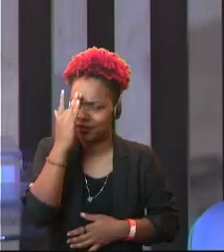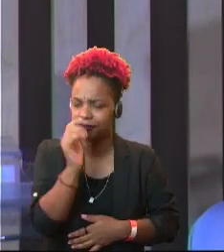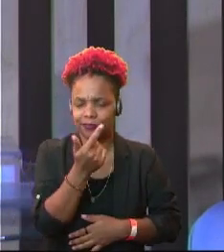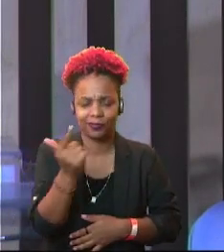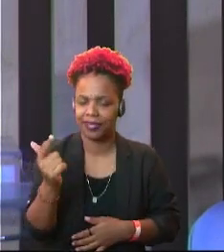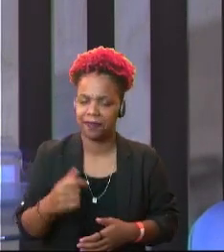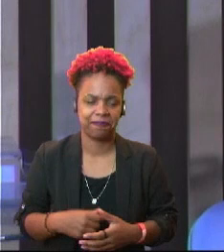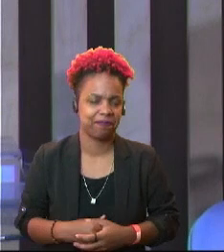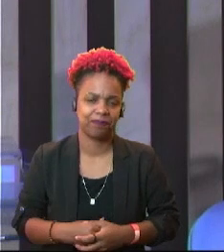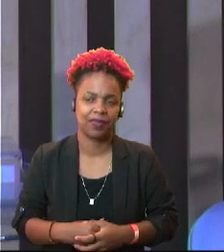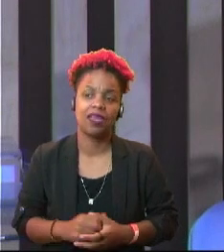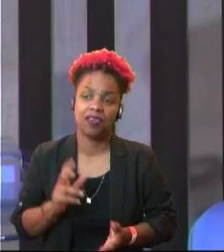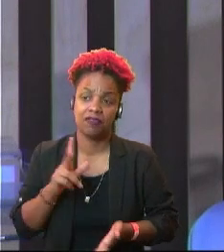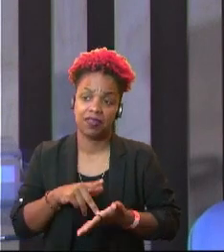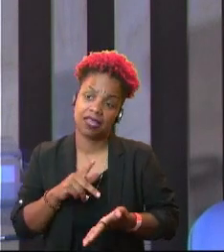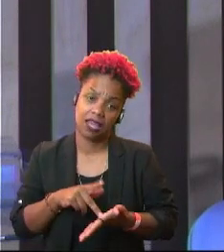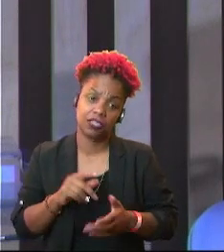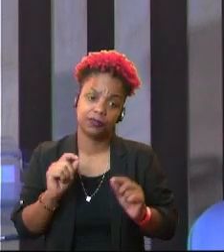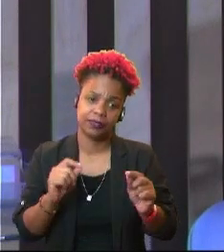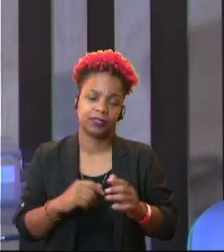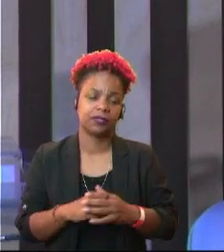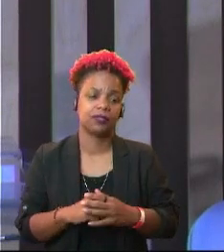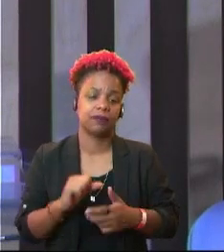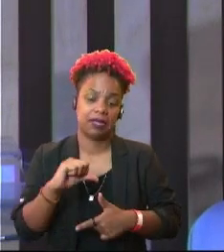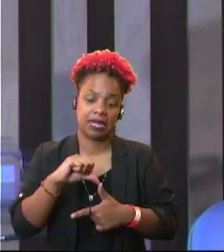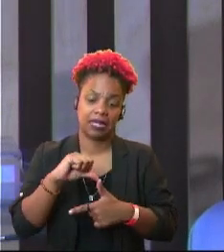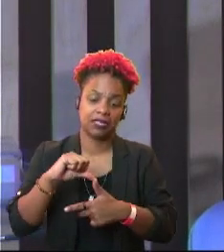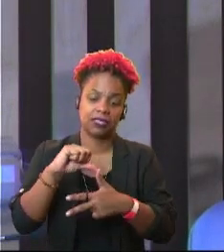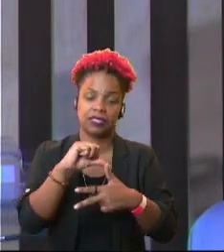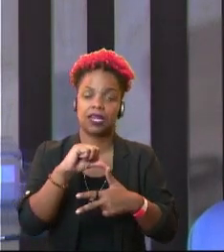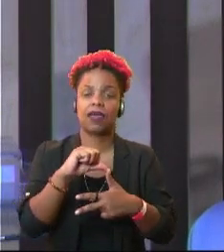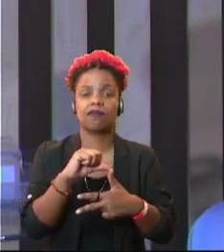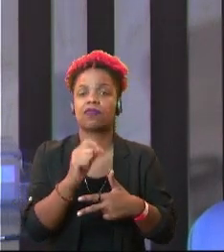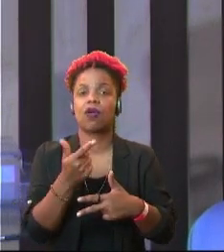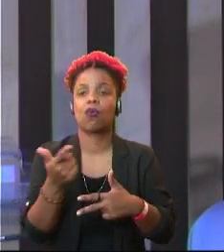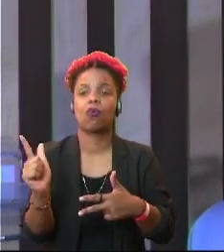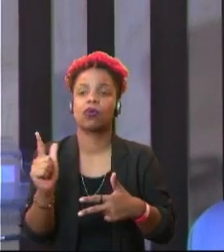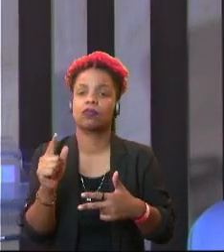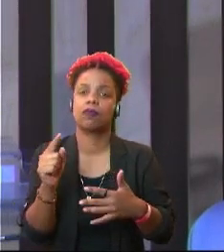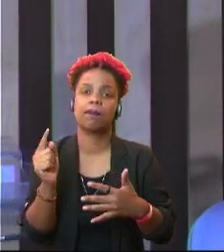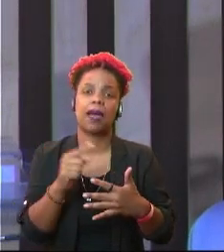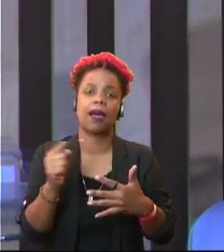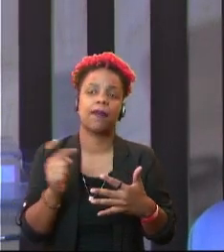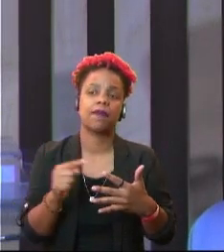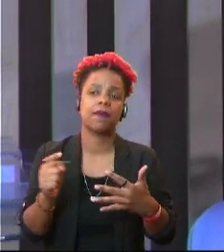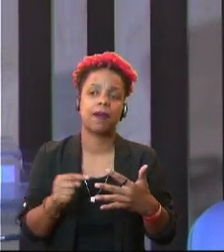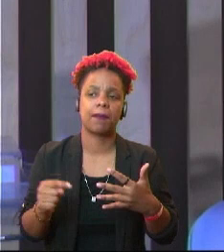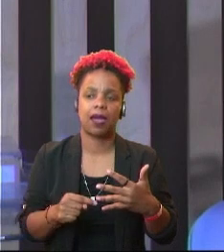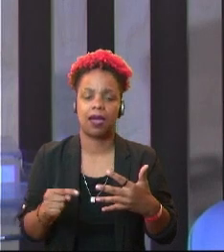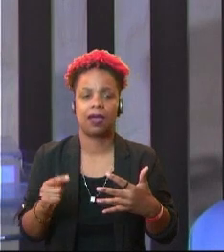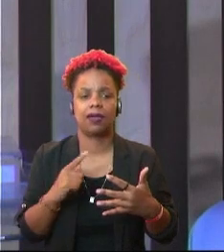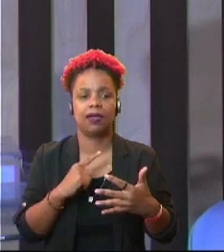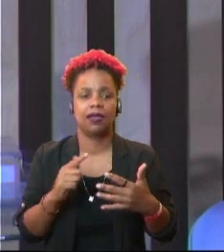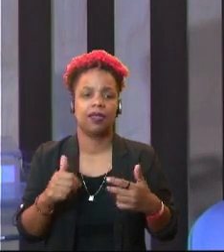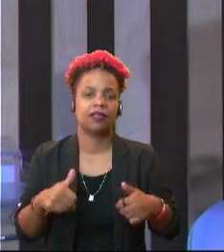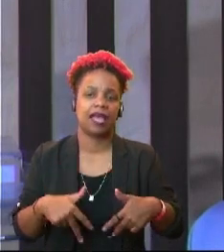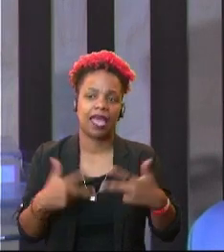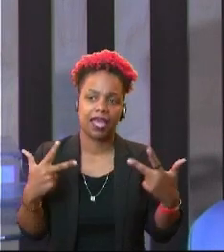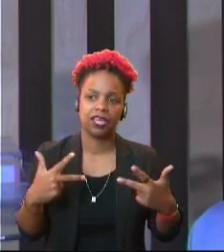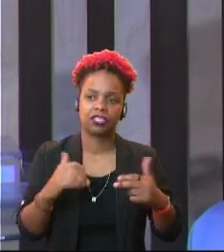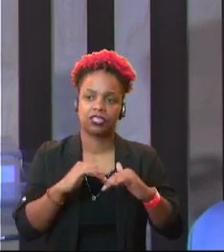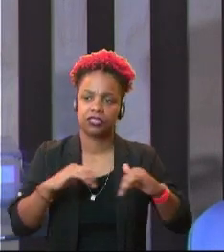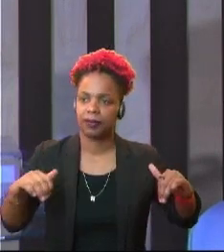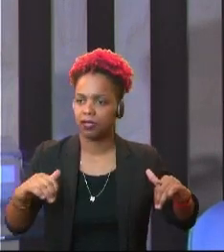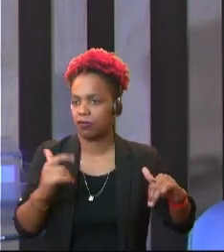fácil. Né? É verdade que talvez a América Latina não padeça de outras questões relacionadas a divisões étnicas,